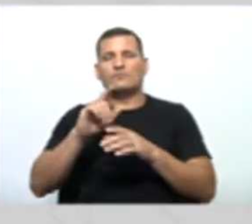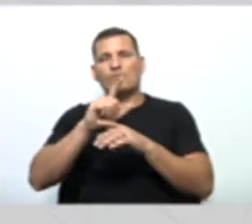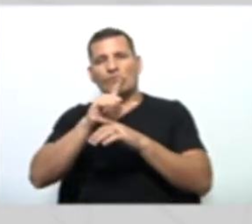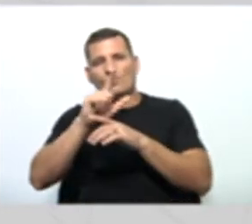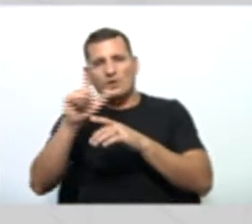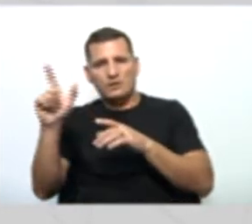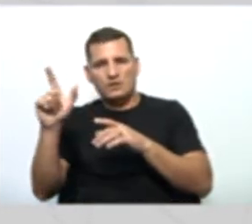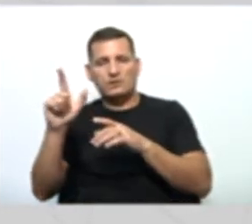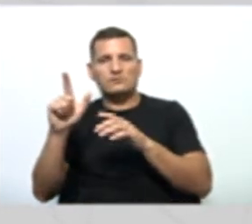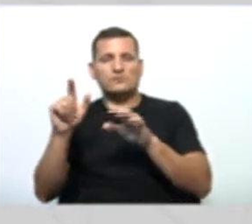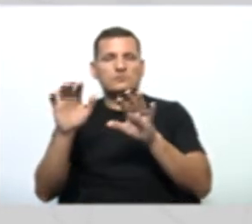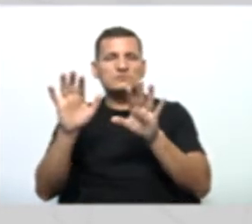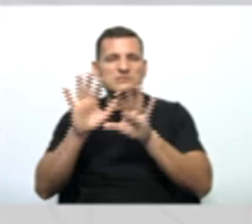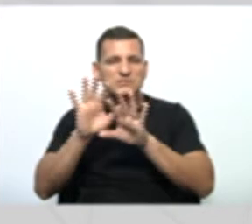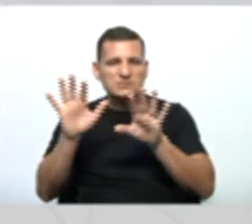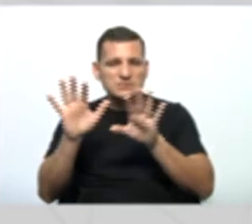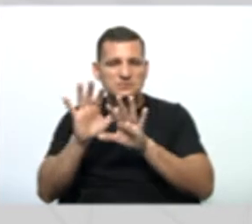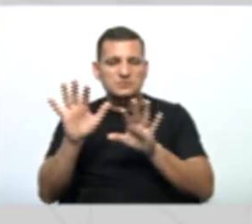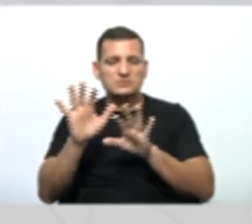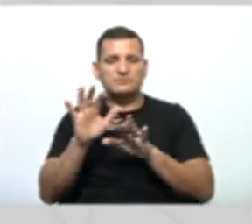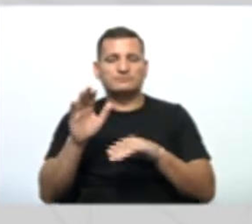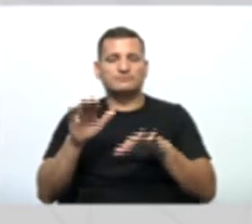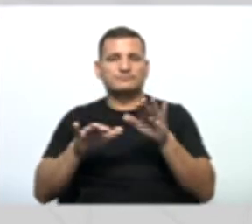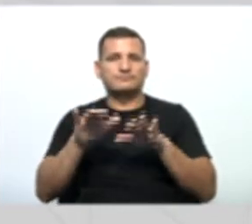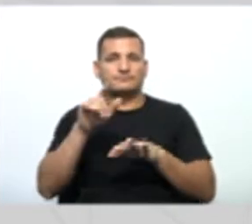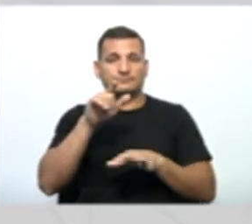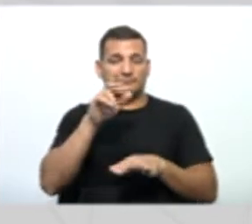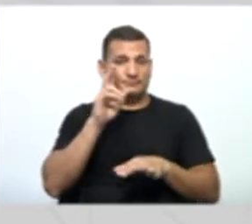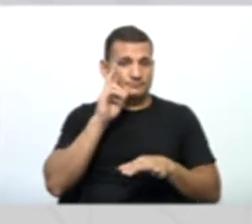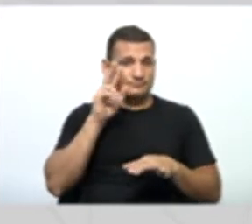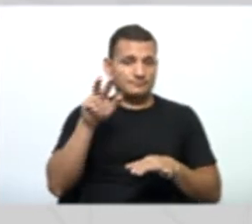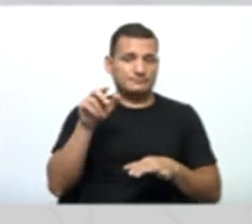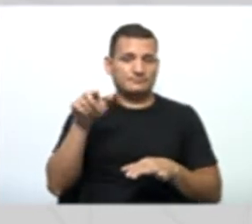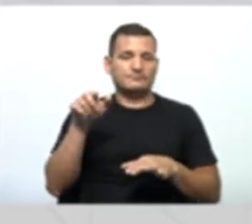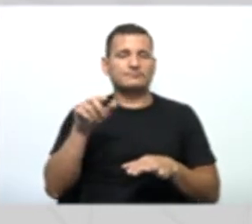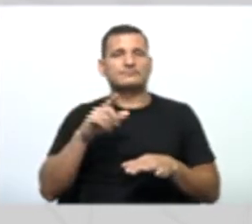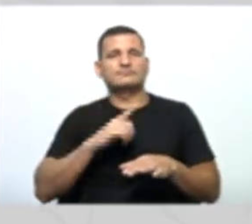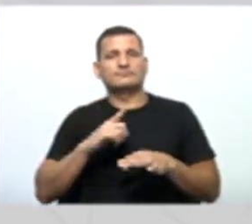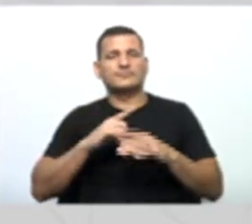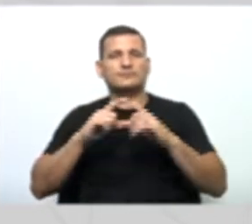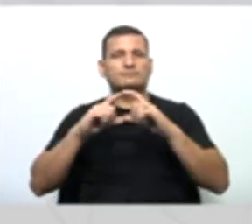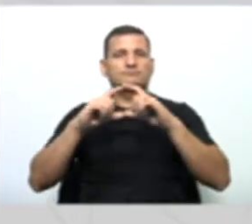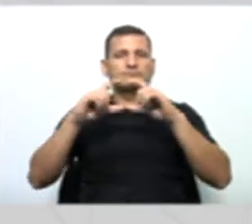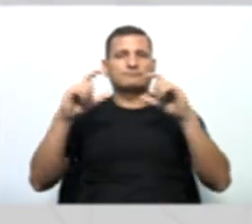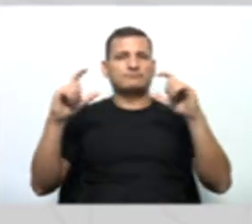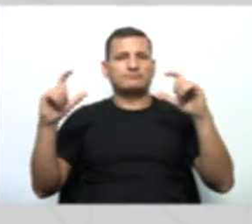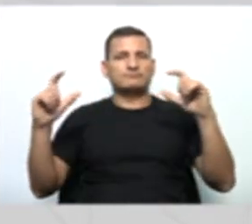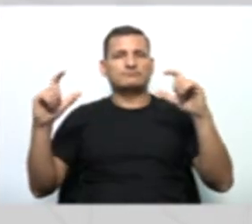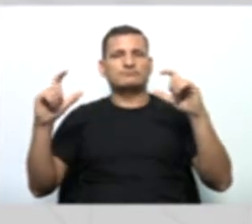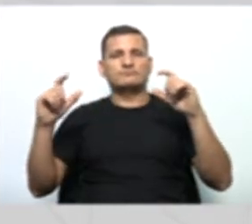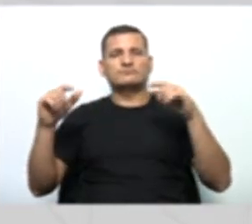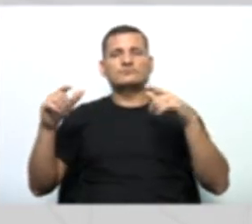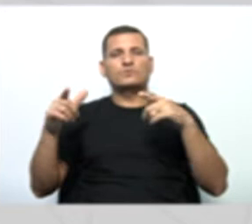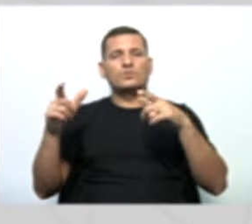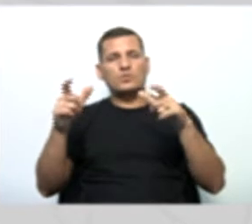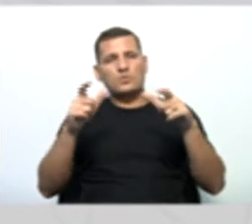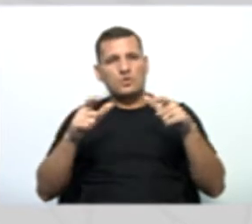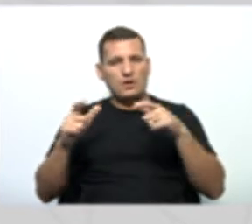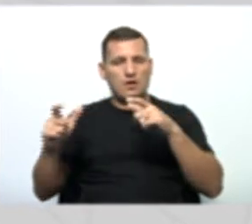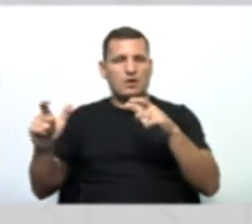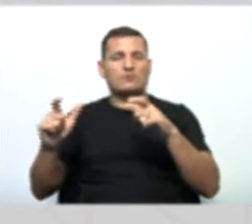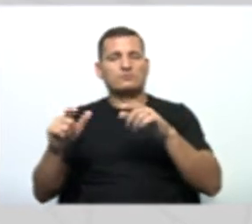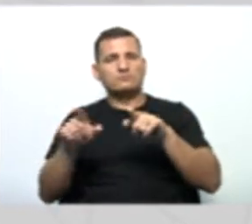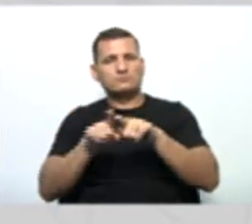ásperas. Vocês vão observar muitos exemplos de contraste aqui em fachadas, né? Em locais físicos e também